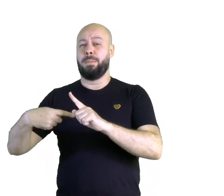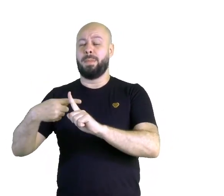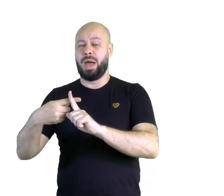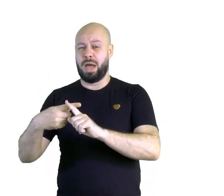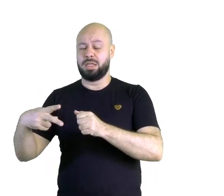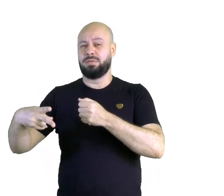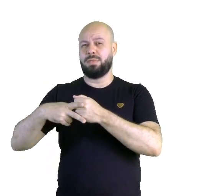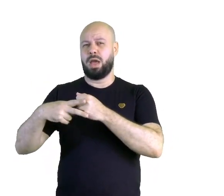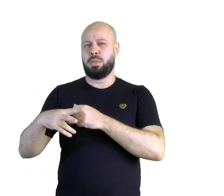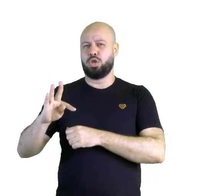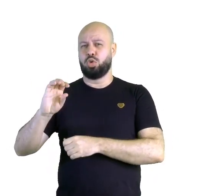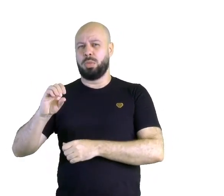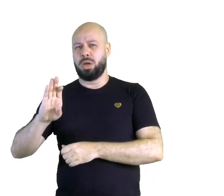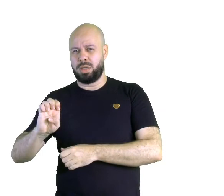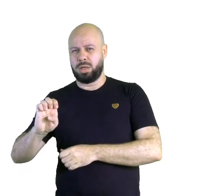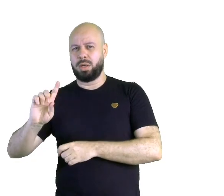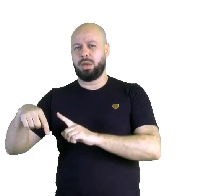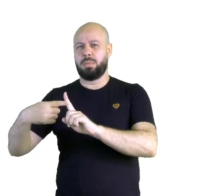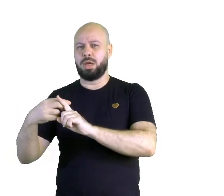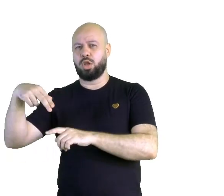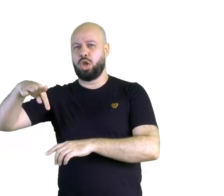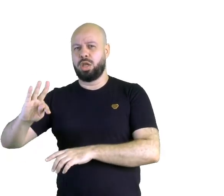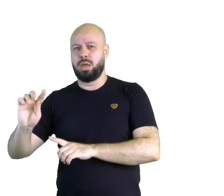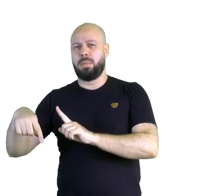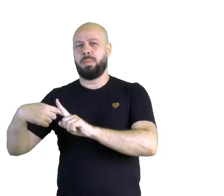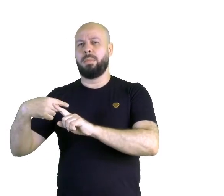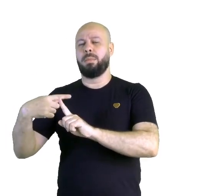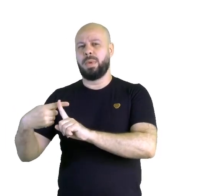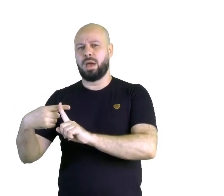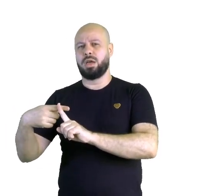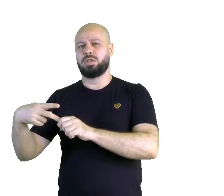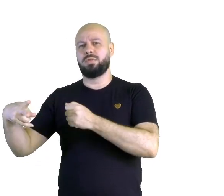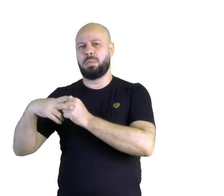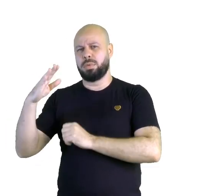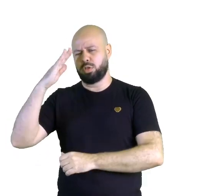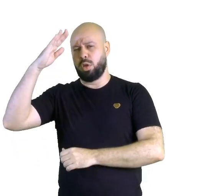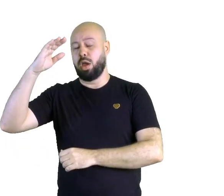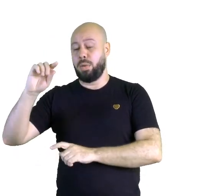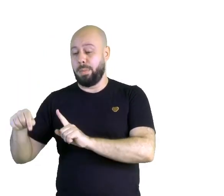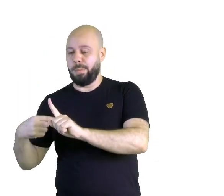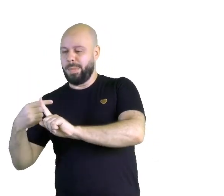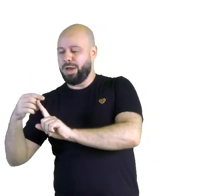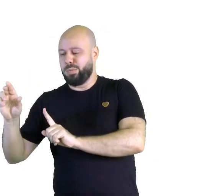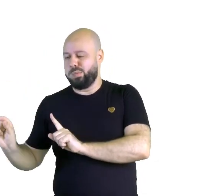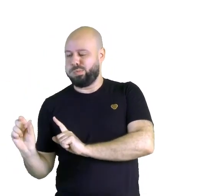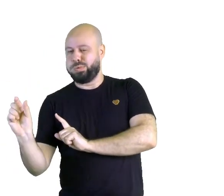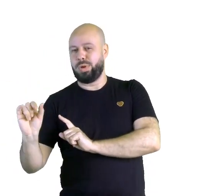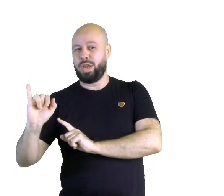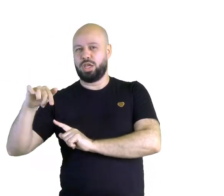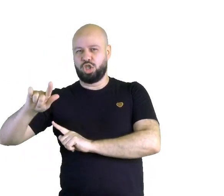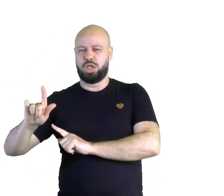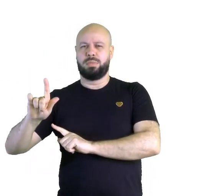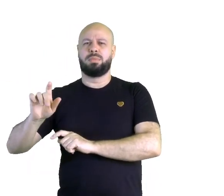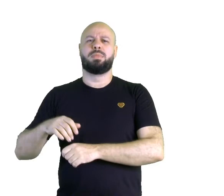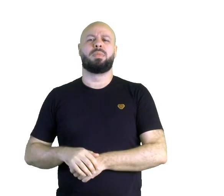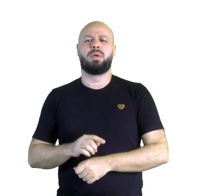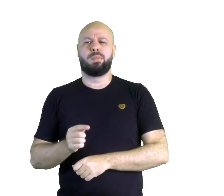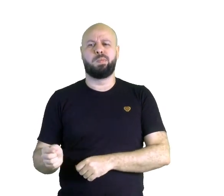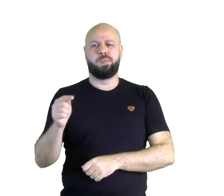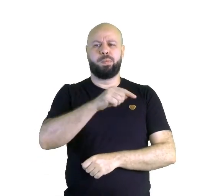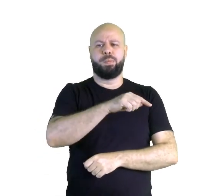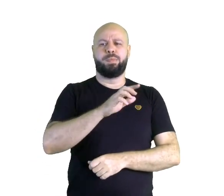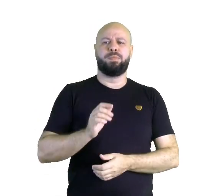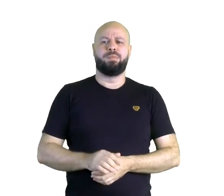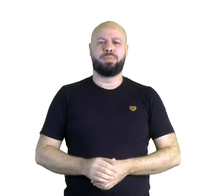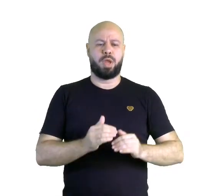seguido do not, mais o verbo principal com ing. We don't ride a bicycle,